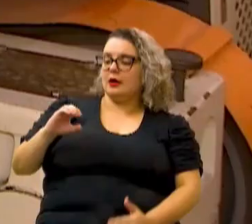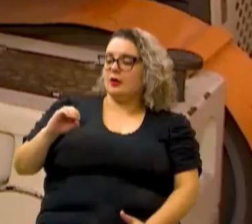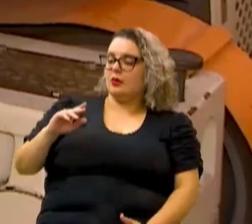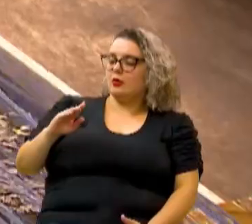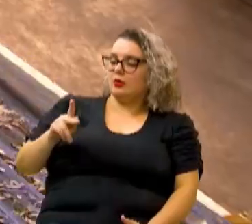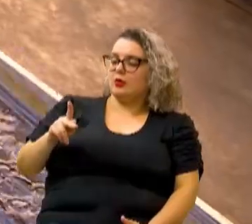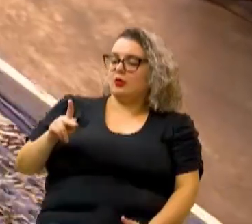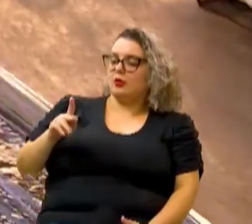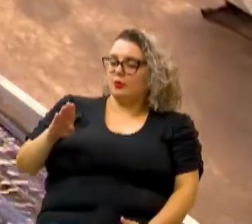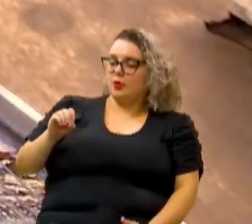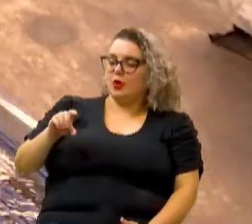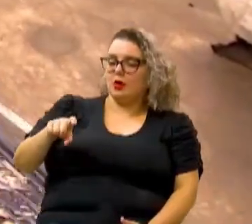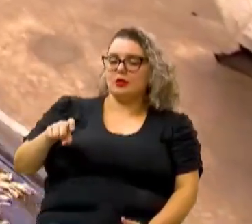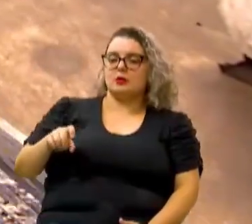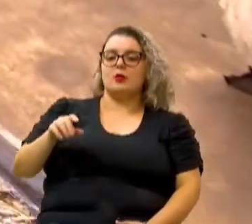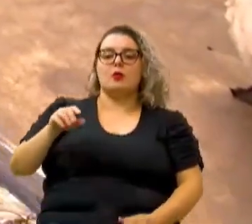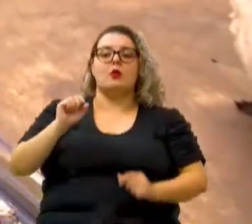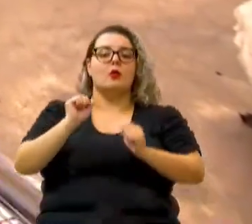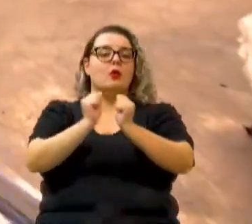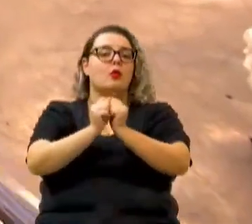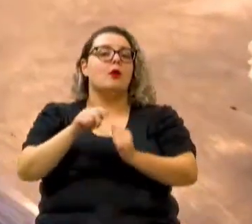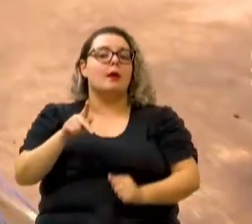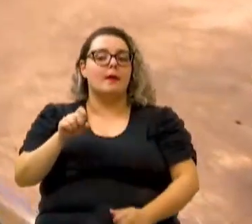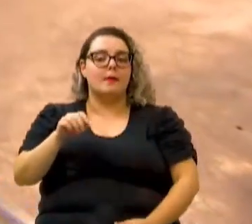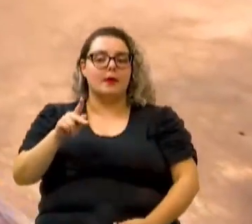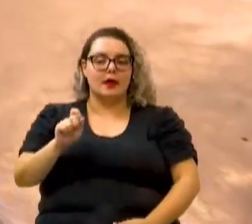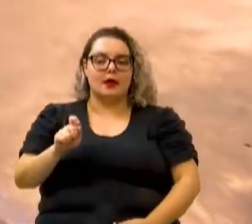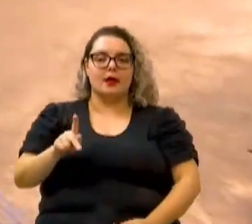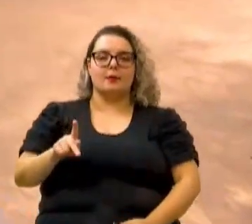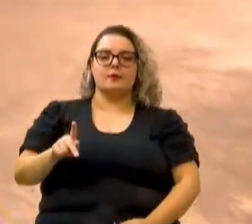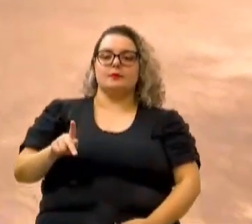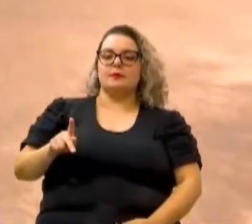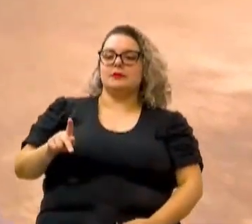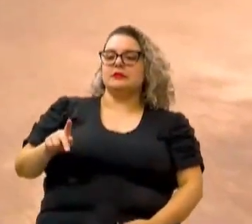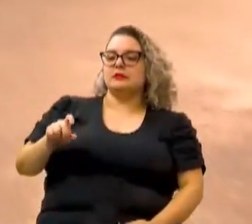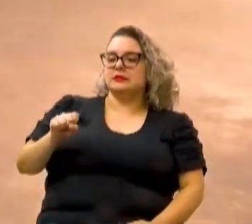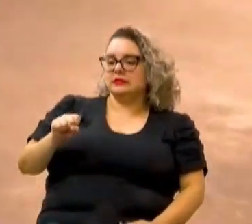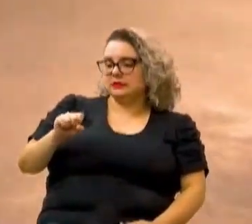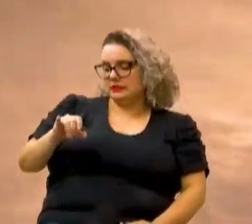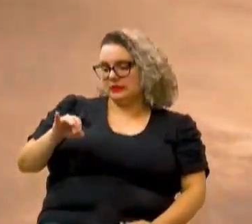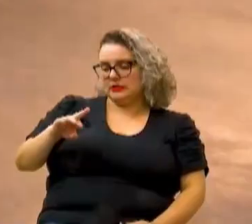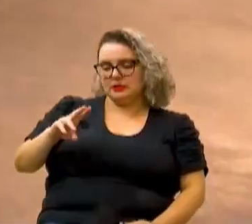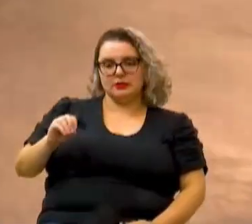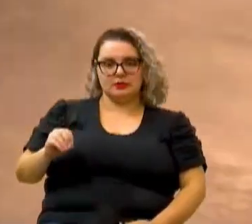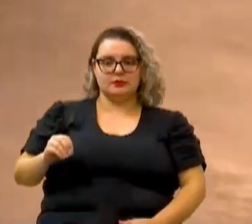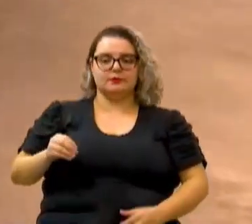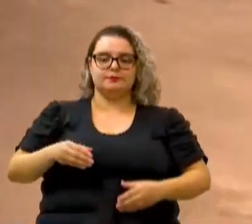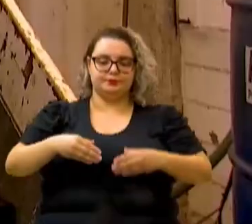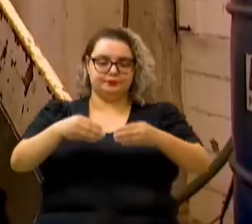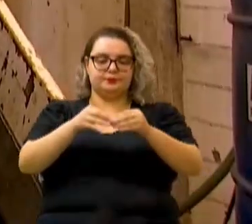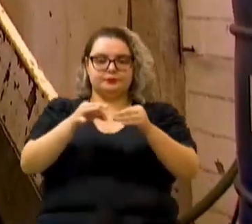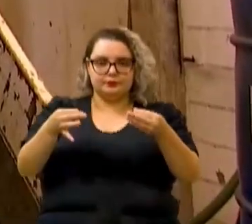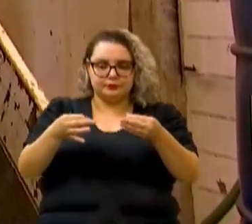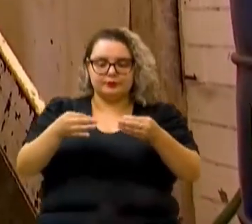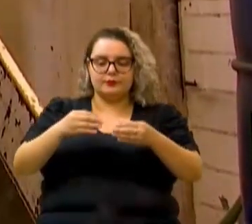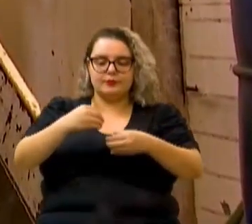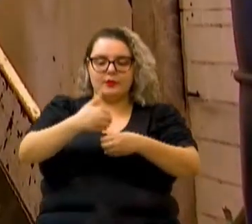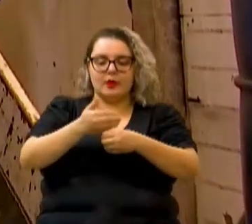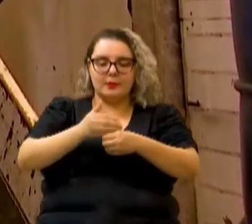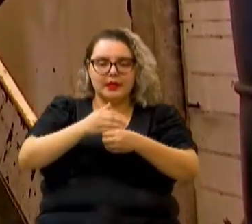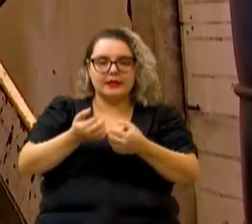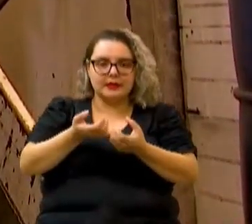Nós temos um acordo, a Ecobox tem um acordo com a PepsiCo, onde a gente utiliza os saquinhos de batata frita como